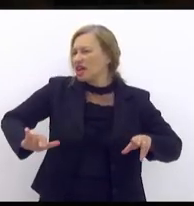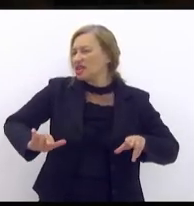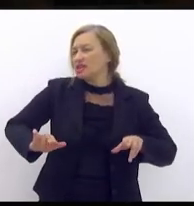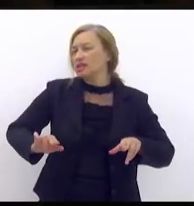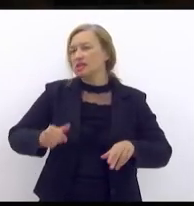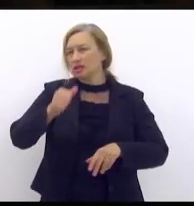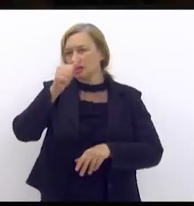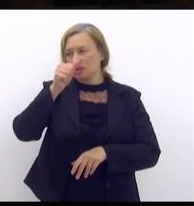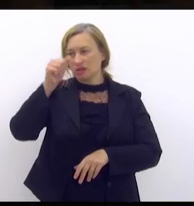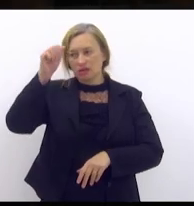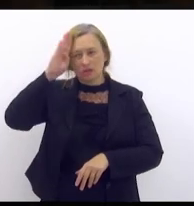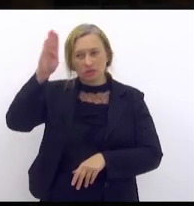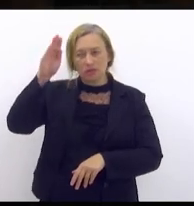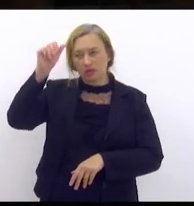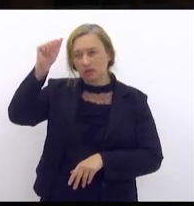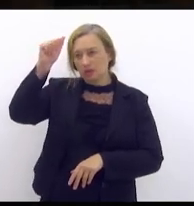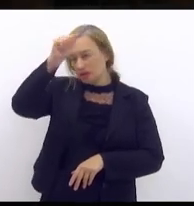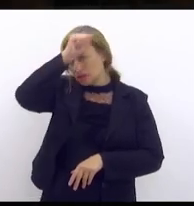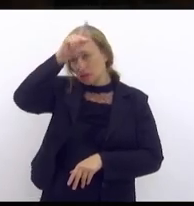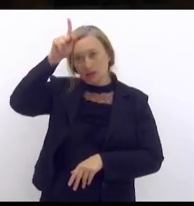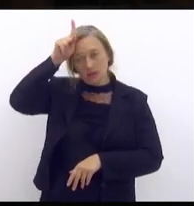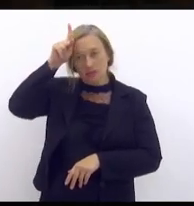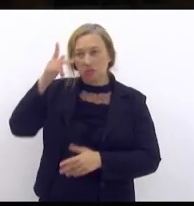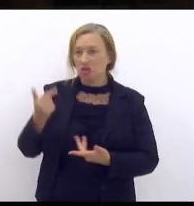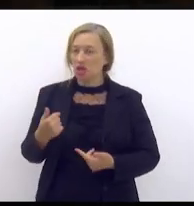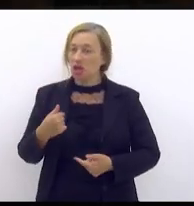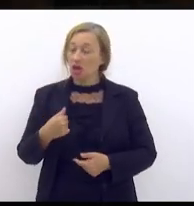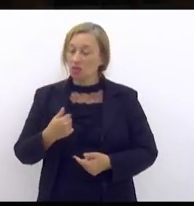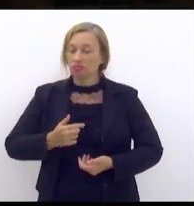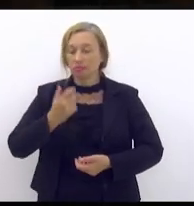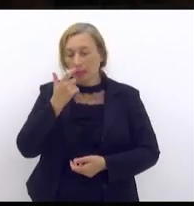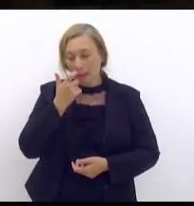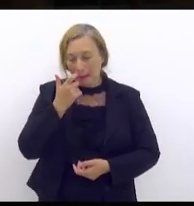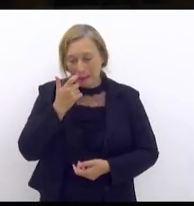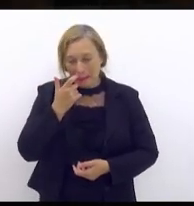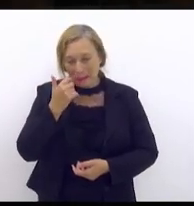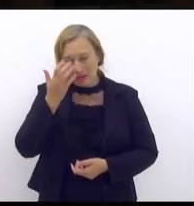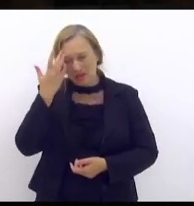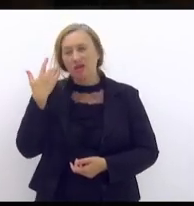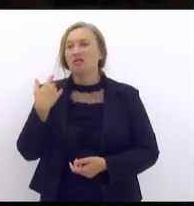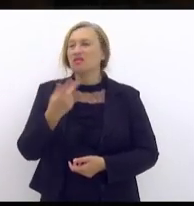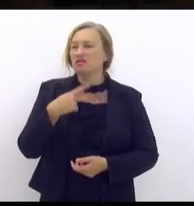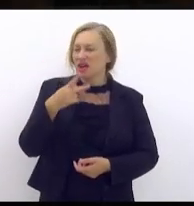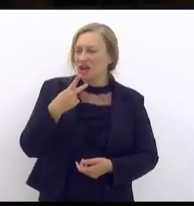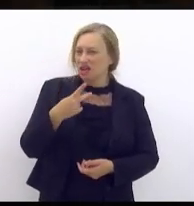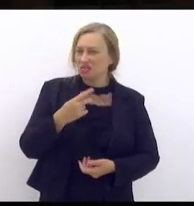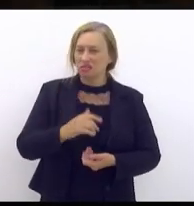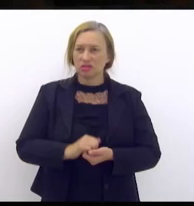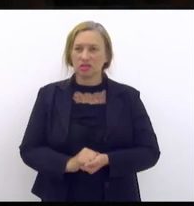guardas municipais. Não estou com isso dizendo que na